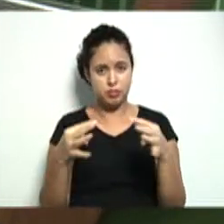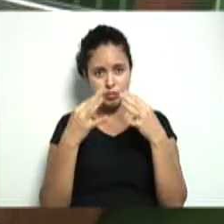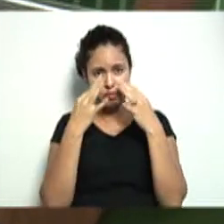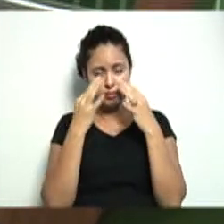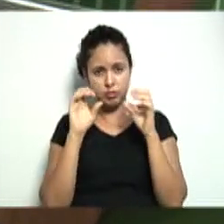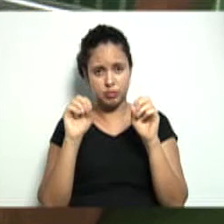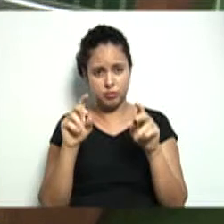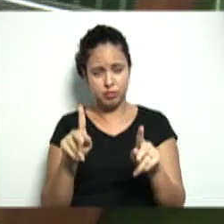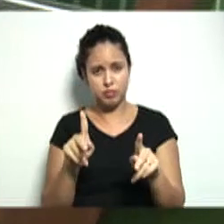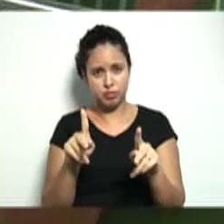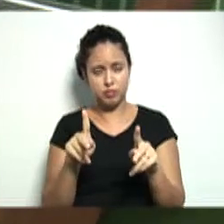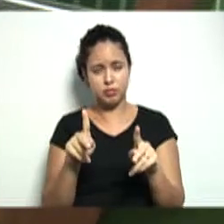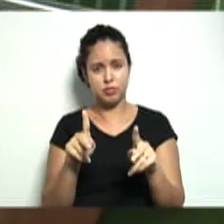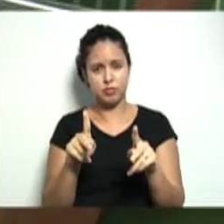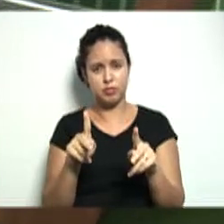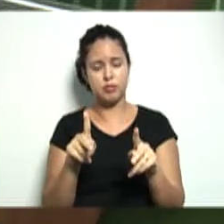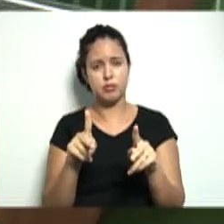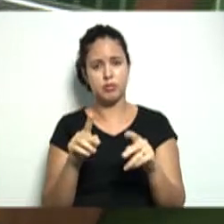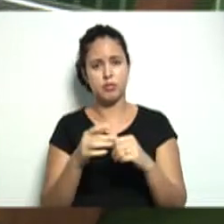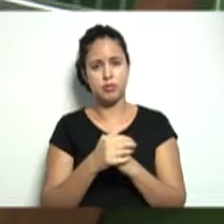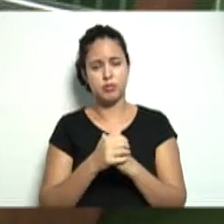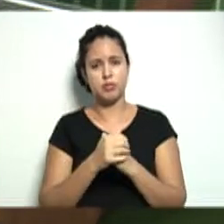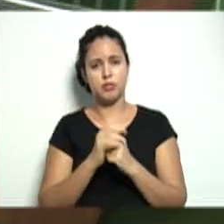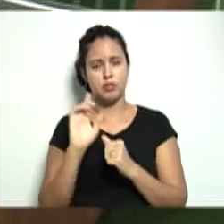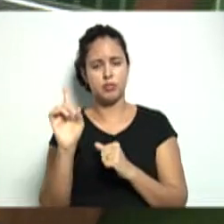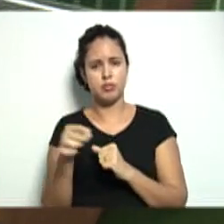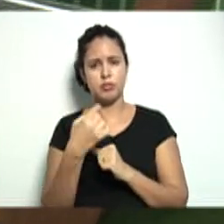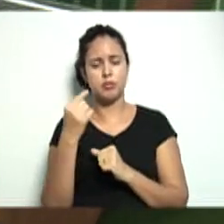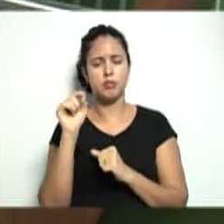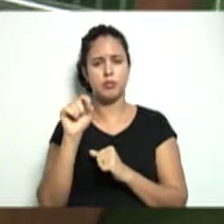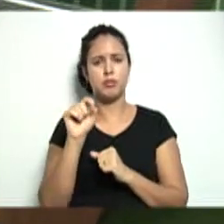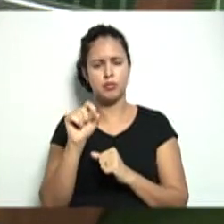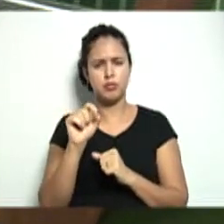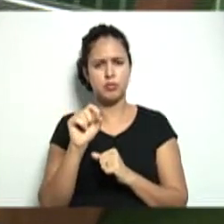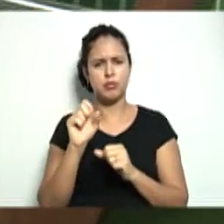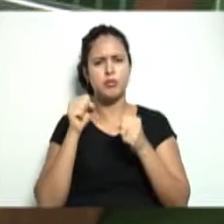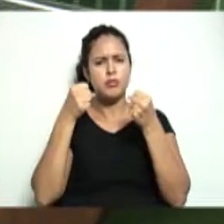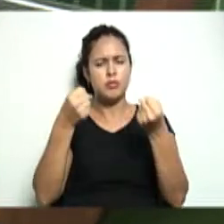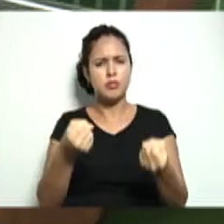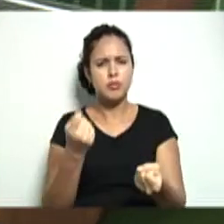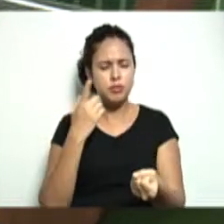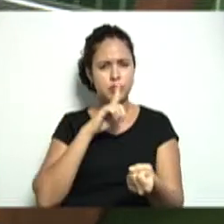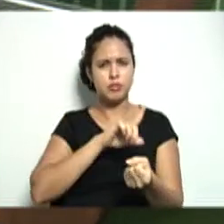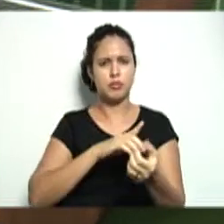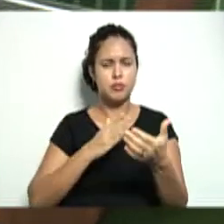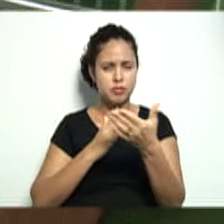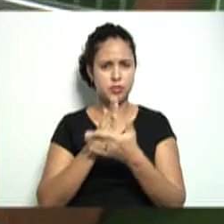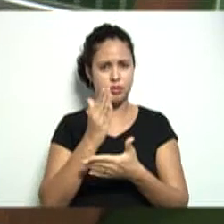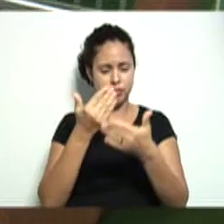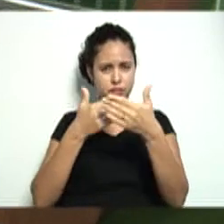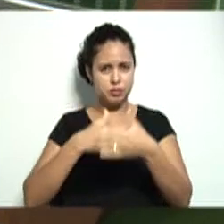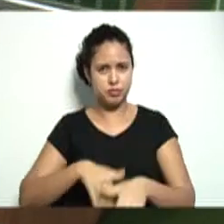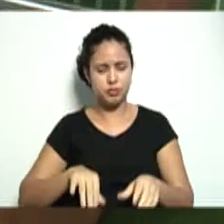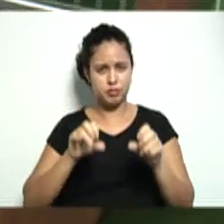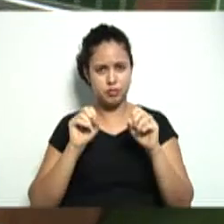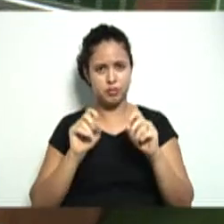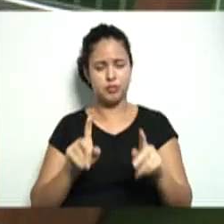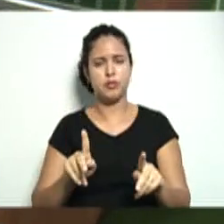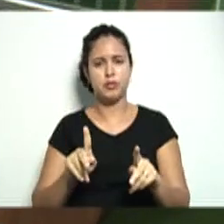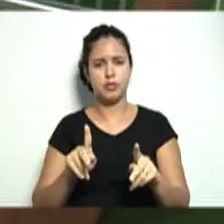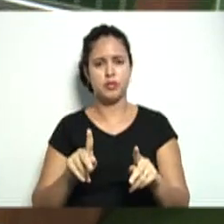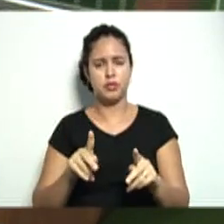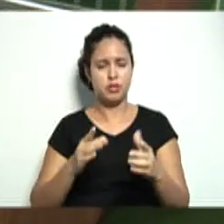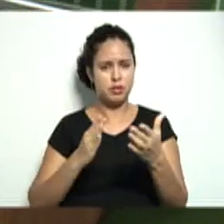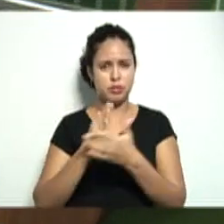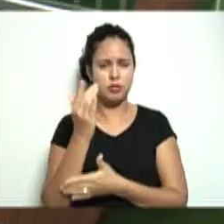faça revisão, assista novamente e você vai sair super bem nesta prova. Quero ver todo mundo aí tirando